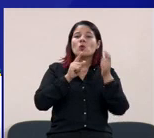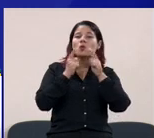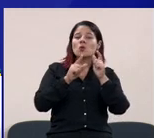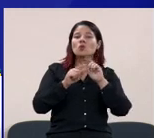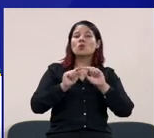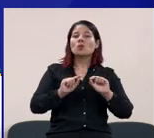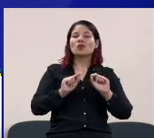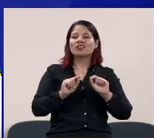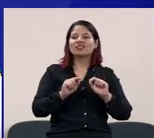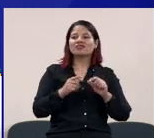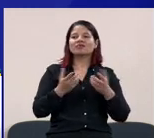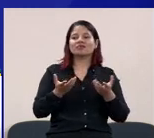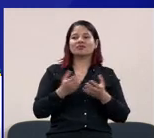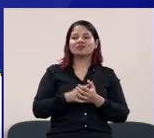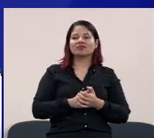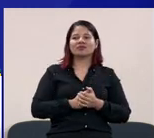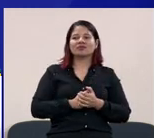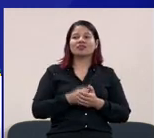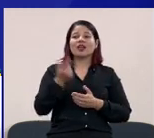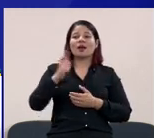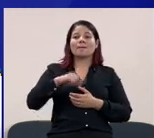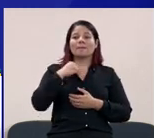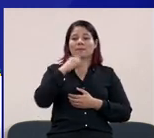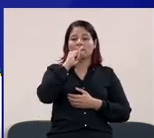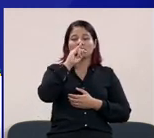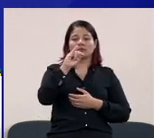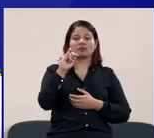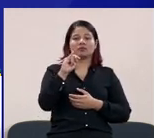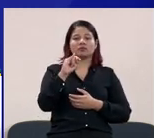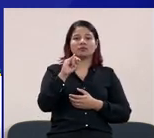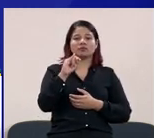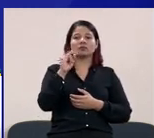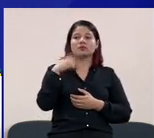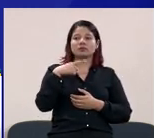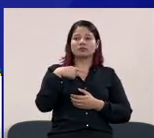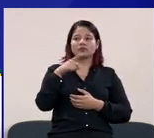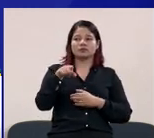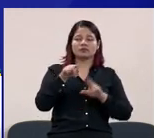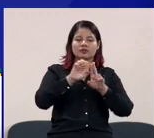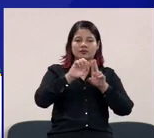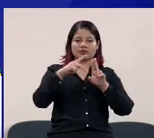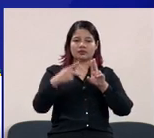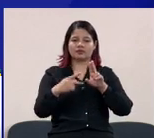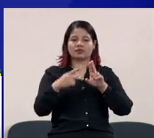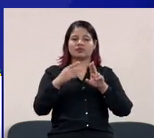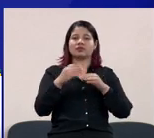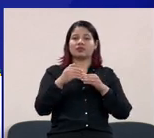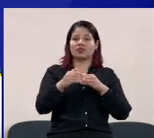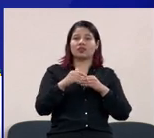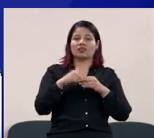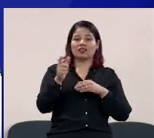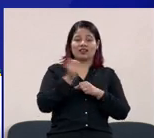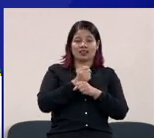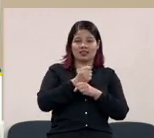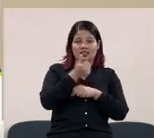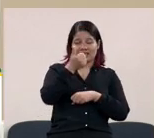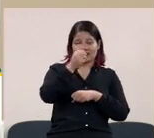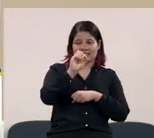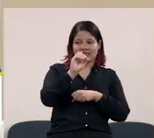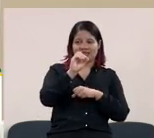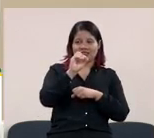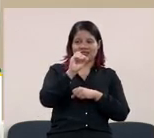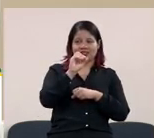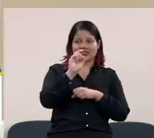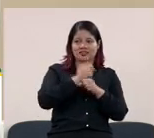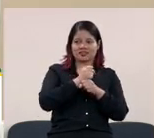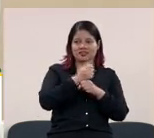esse momento também para falar de algo muito importante. A estatuinte da universidade ela vai completar 10 anos. Na prática, isso significa